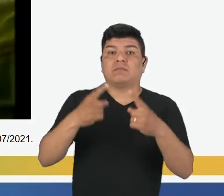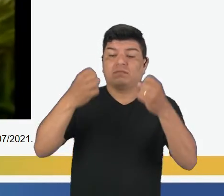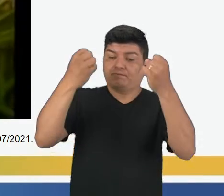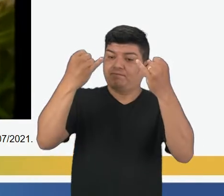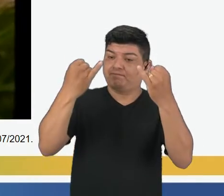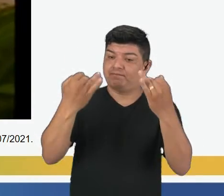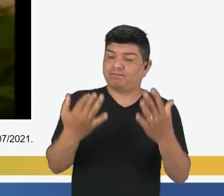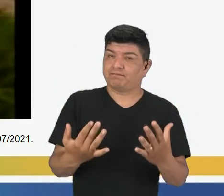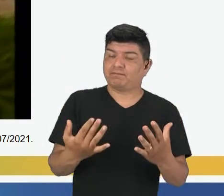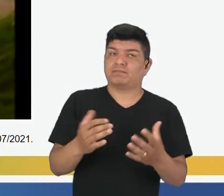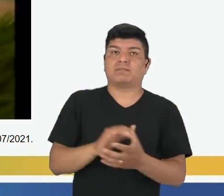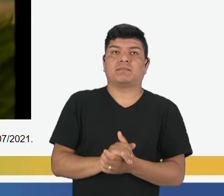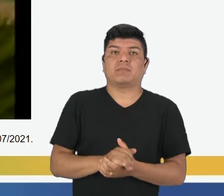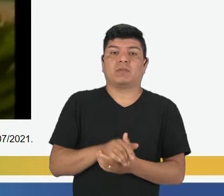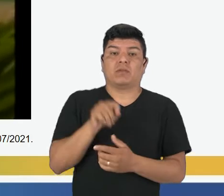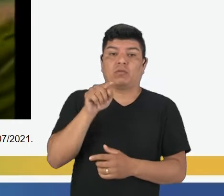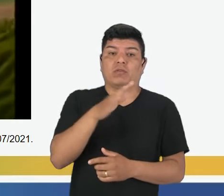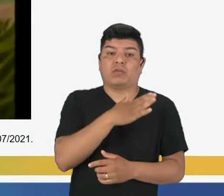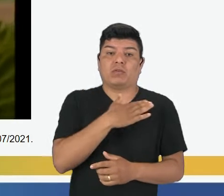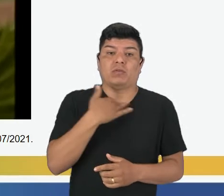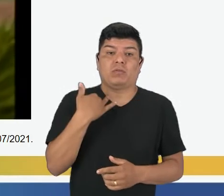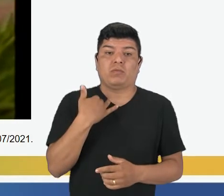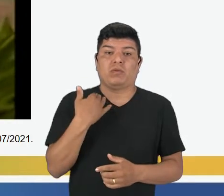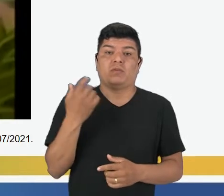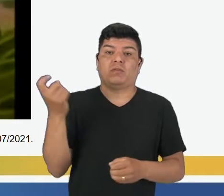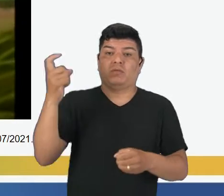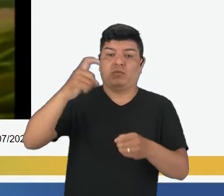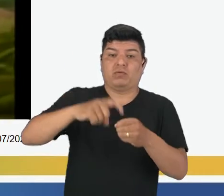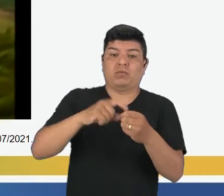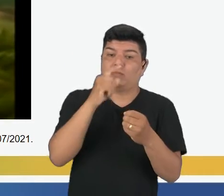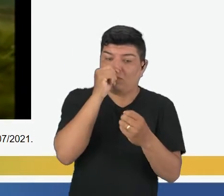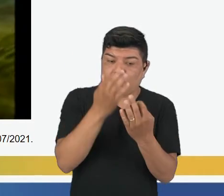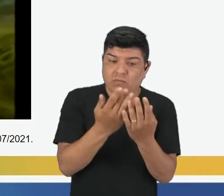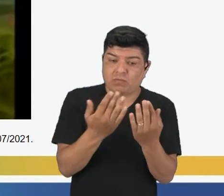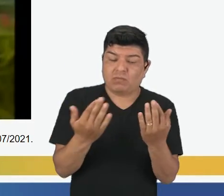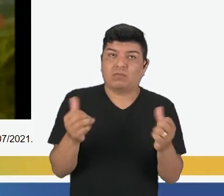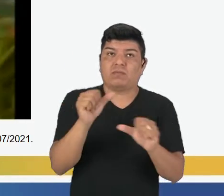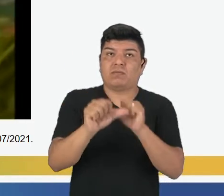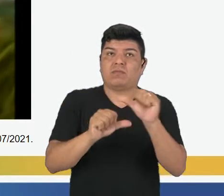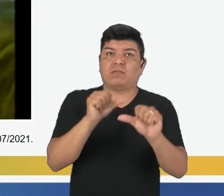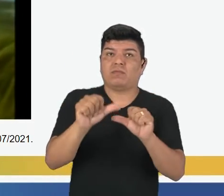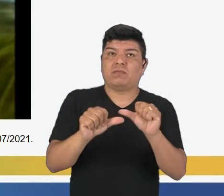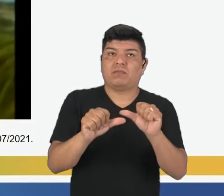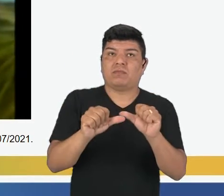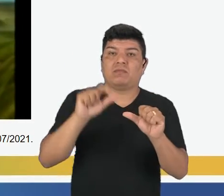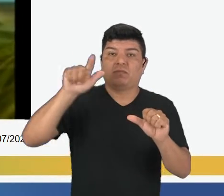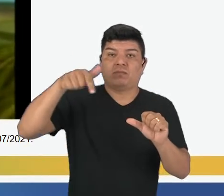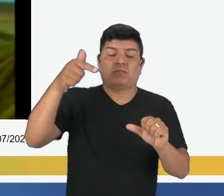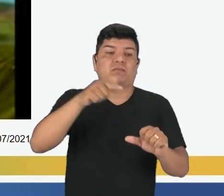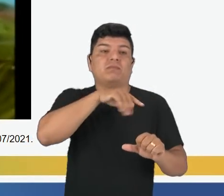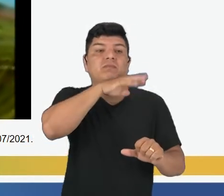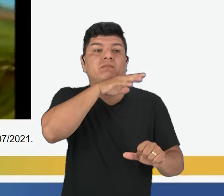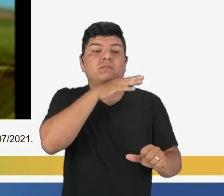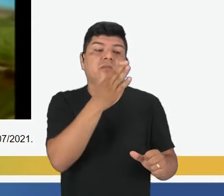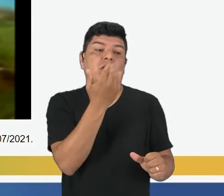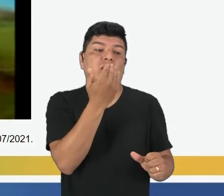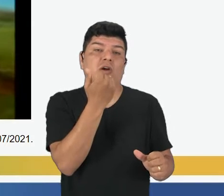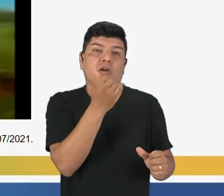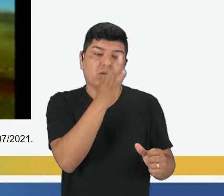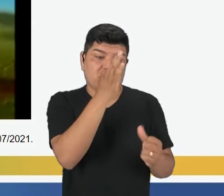explicar. Quando você morre, seu corpo se torna grama e o antílope come ela. E